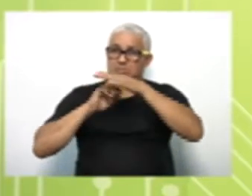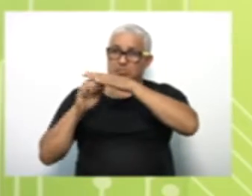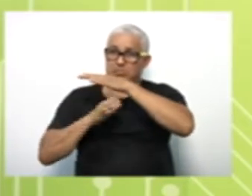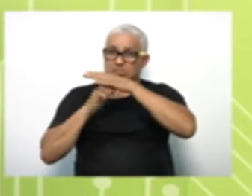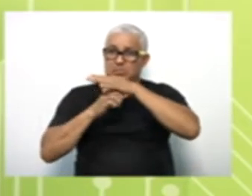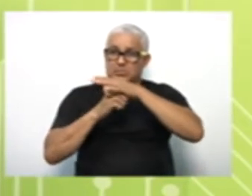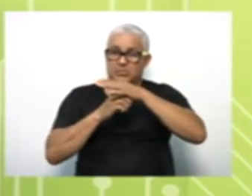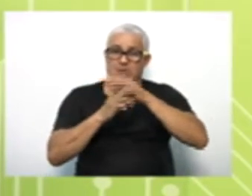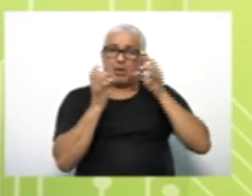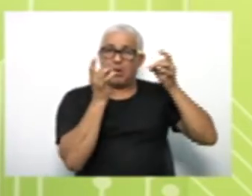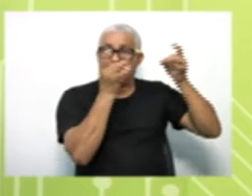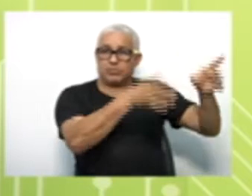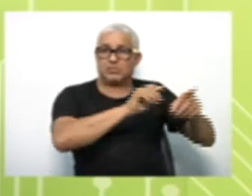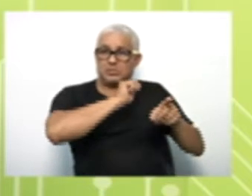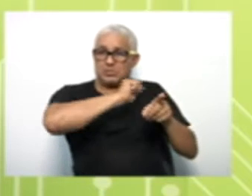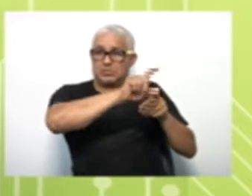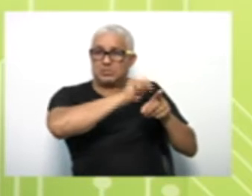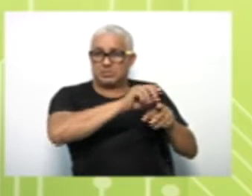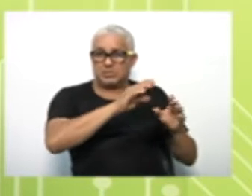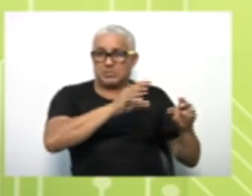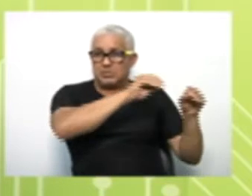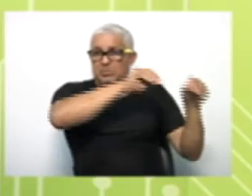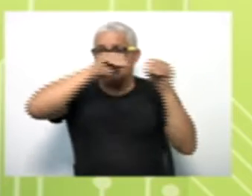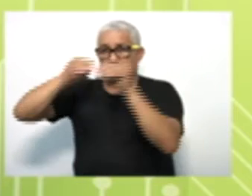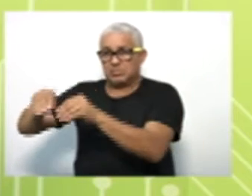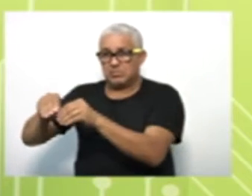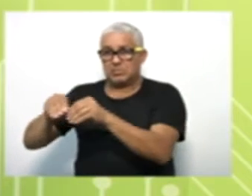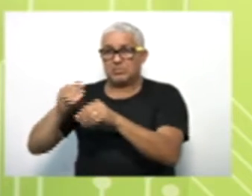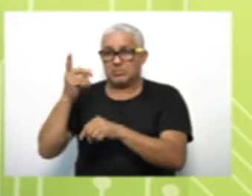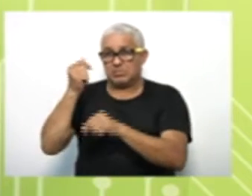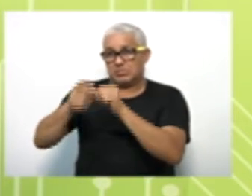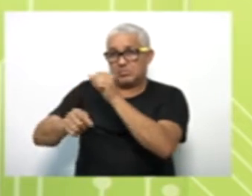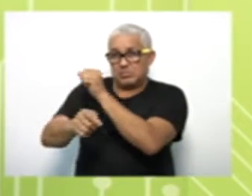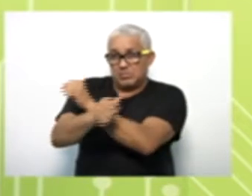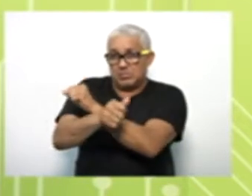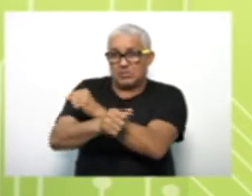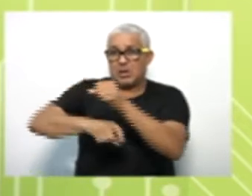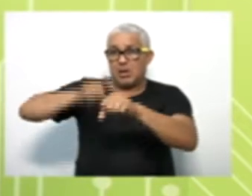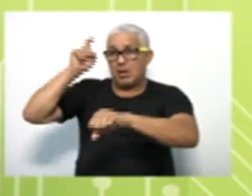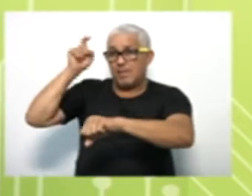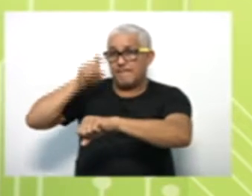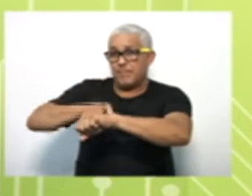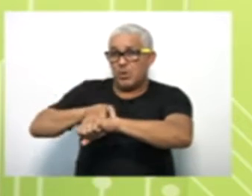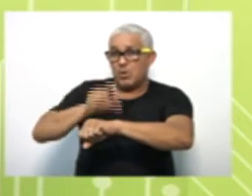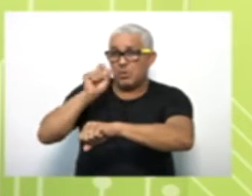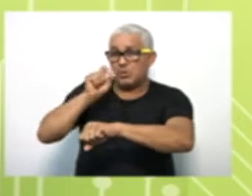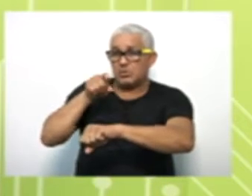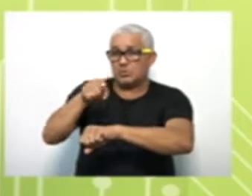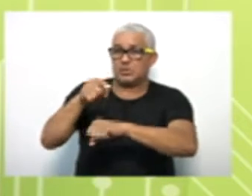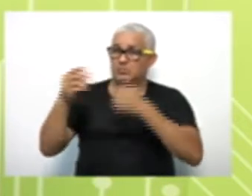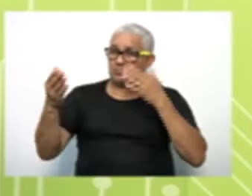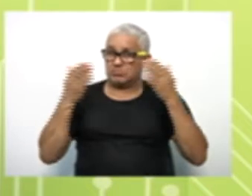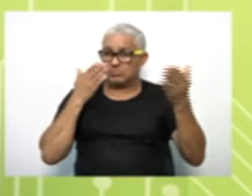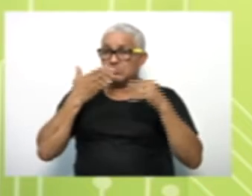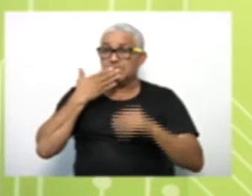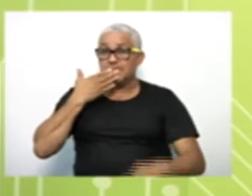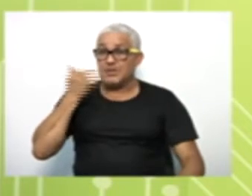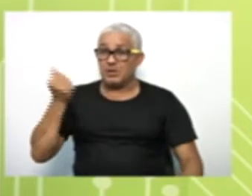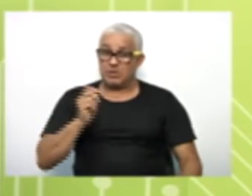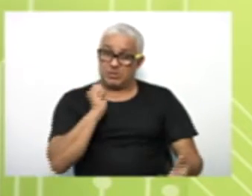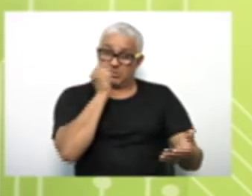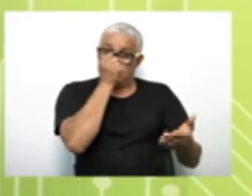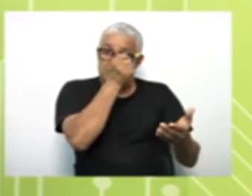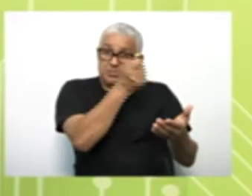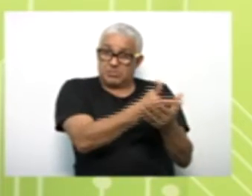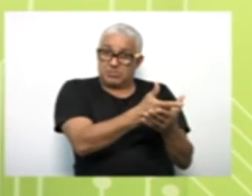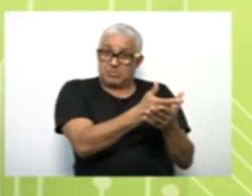vai mudar. Então, o investimento financeiro, ele se dá em determinado momento, onde você avalia se é melhor você comprar um